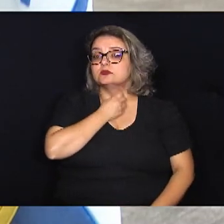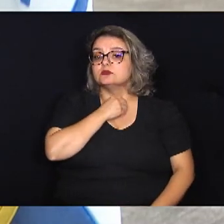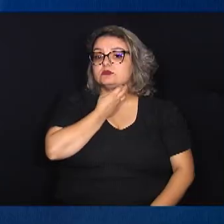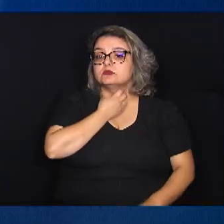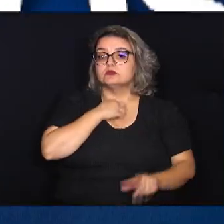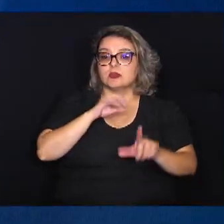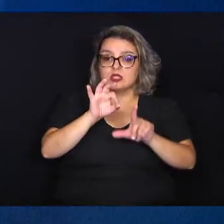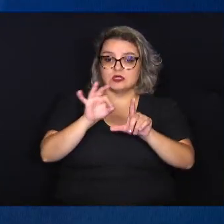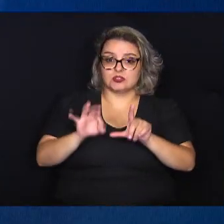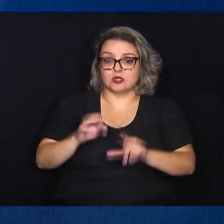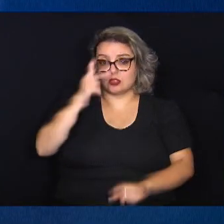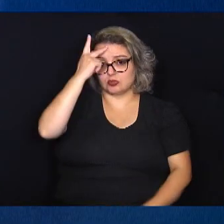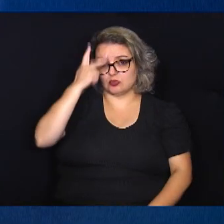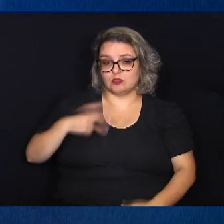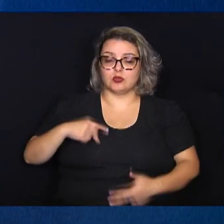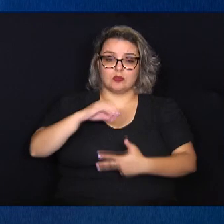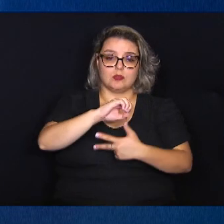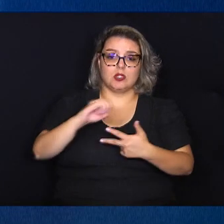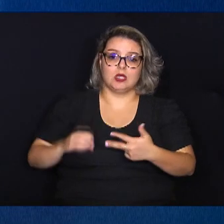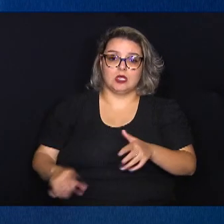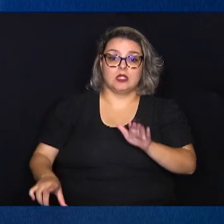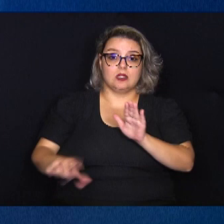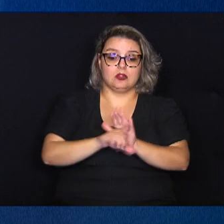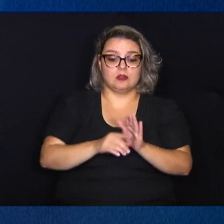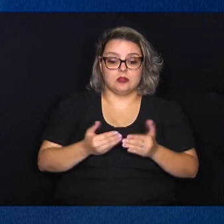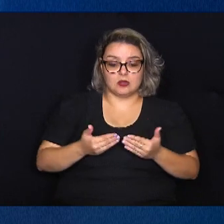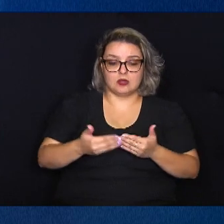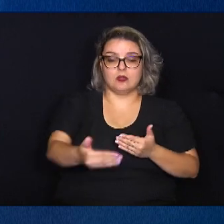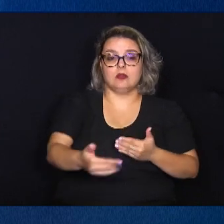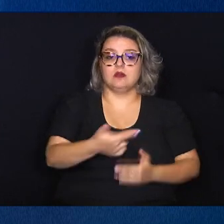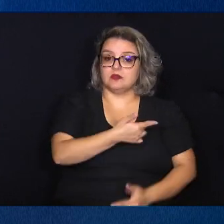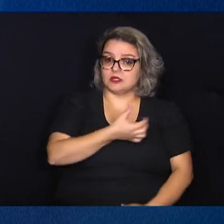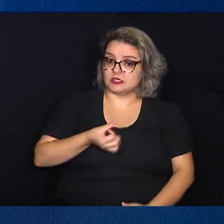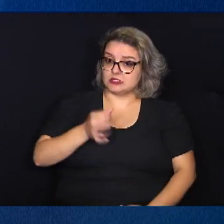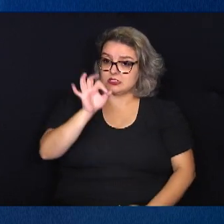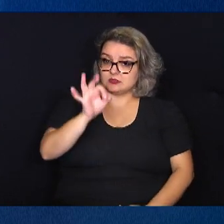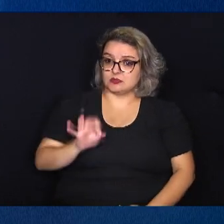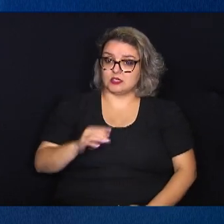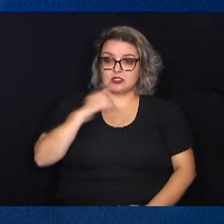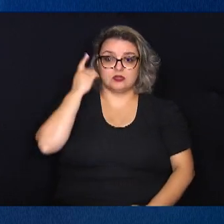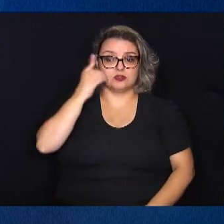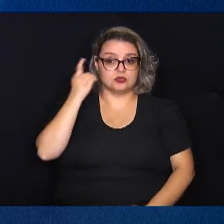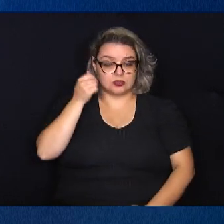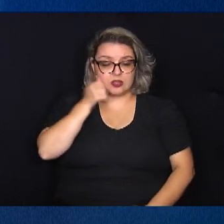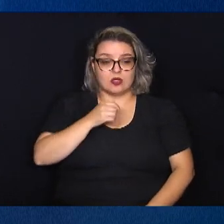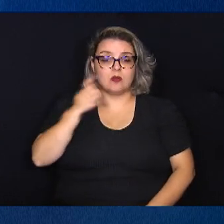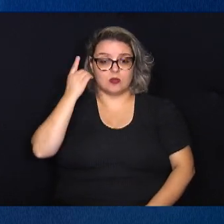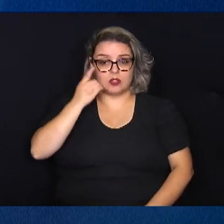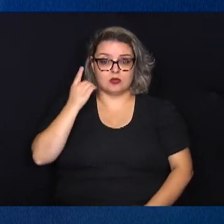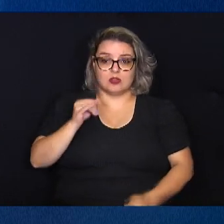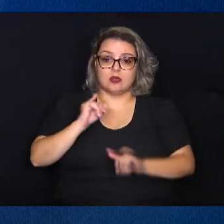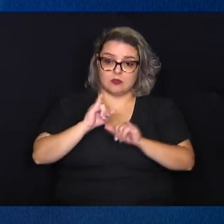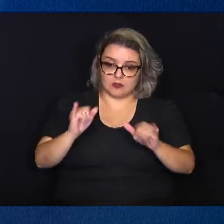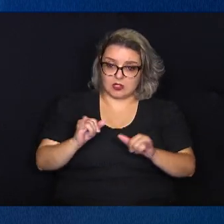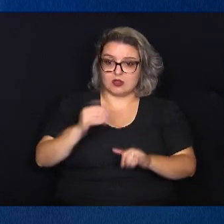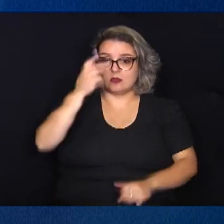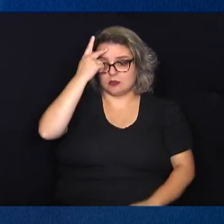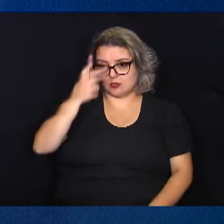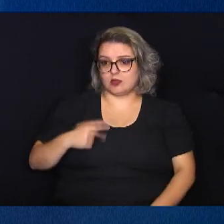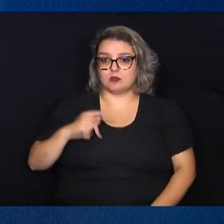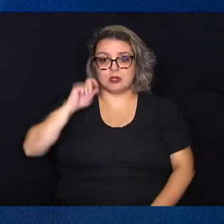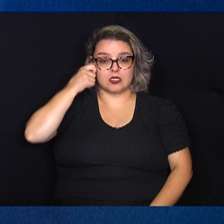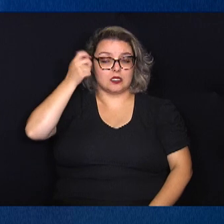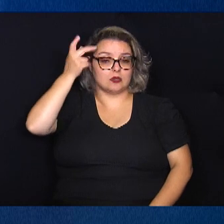através do próprio Enem. Na legislatura atual, 26% dos deputados e deputadas declaram-se negros e